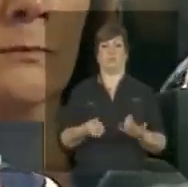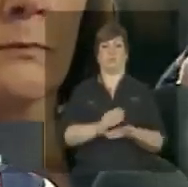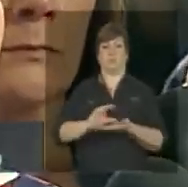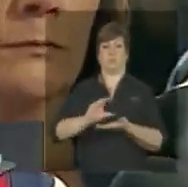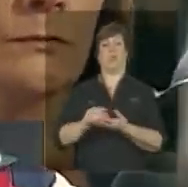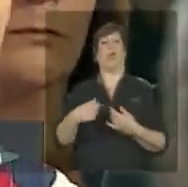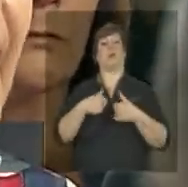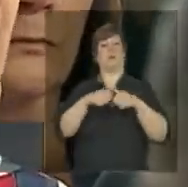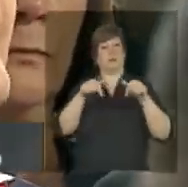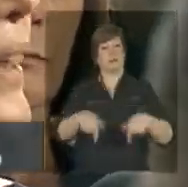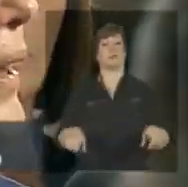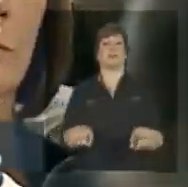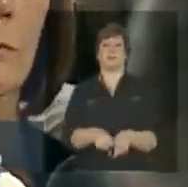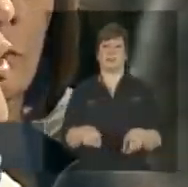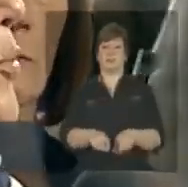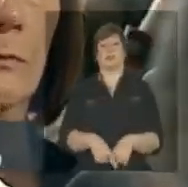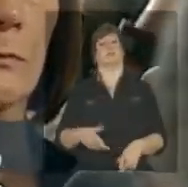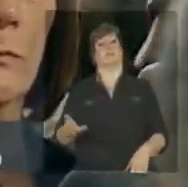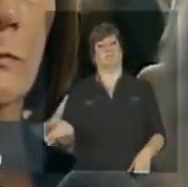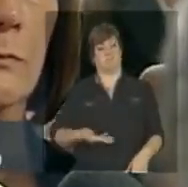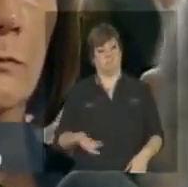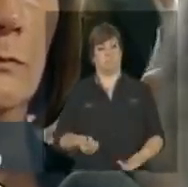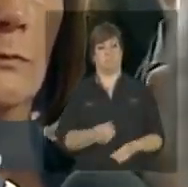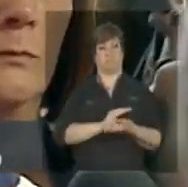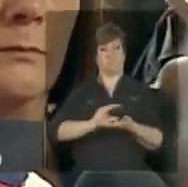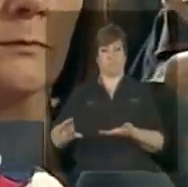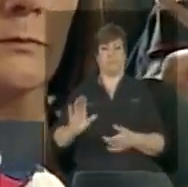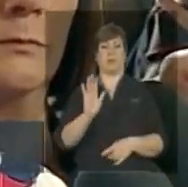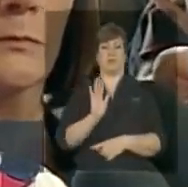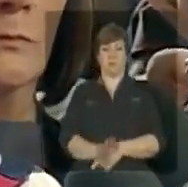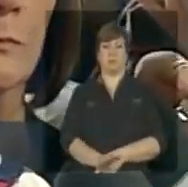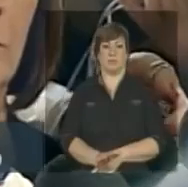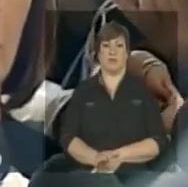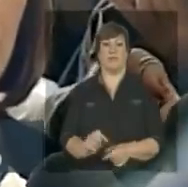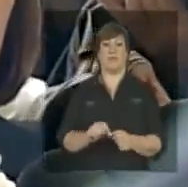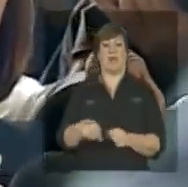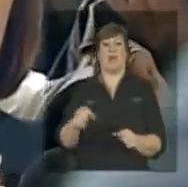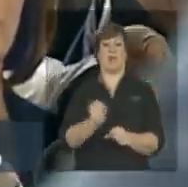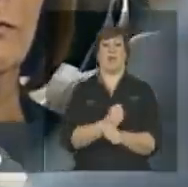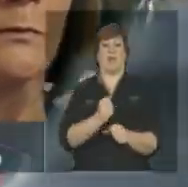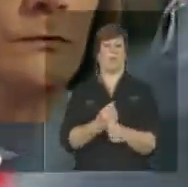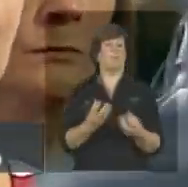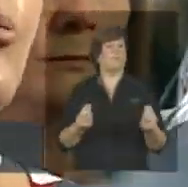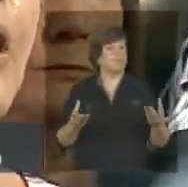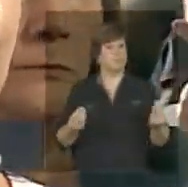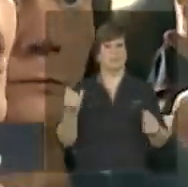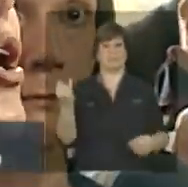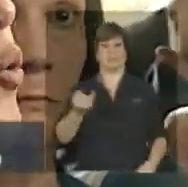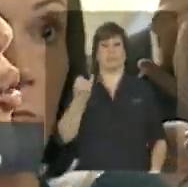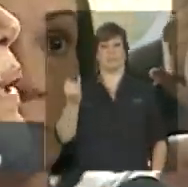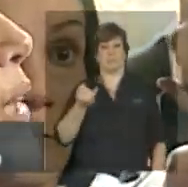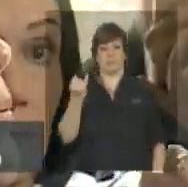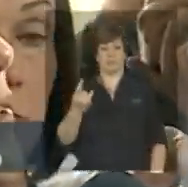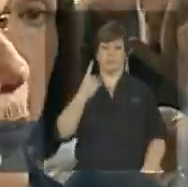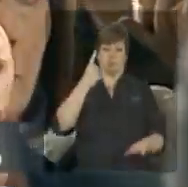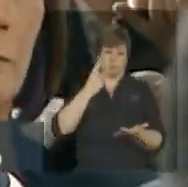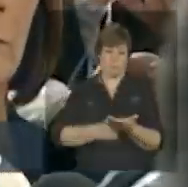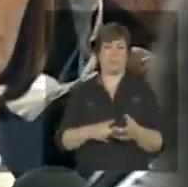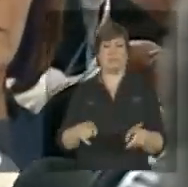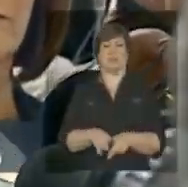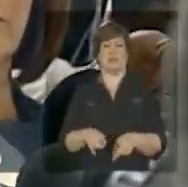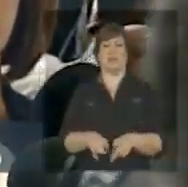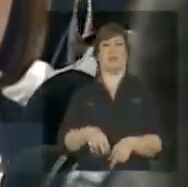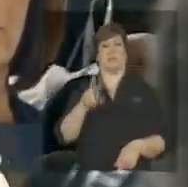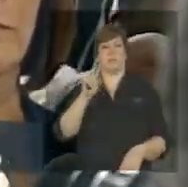aqui também para acelerar o investimento e fazer com que essa obra, que é importantíssima socialmente, cumpra também seu